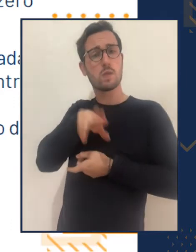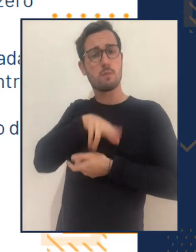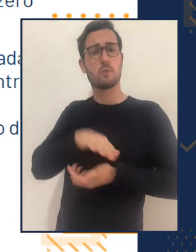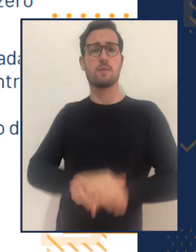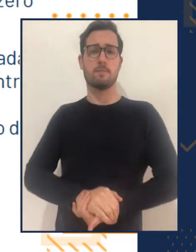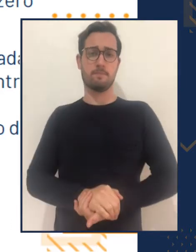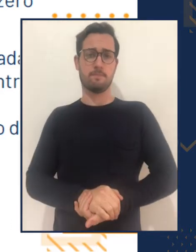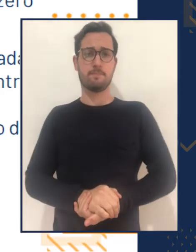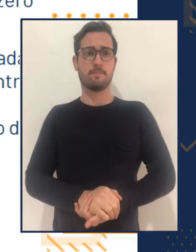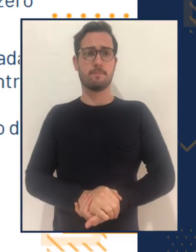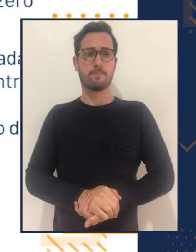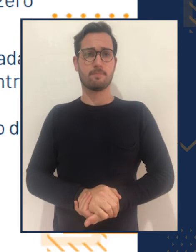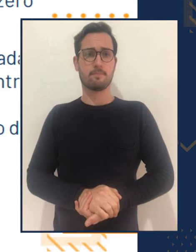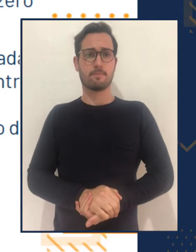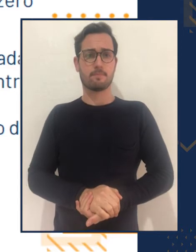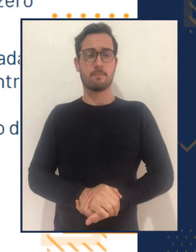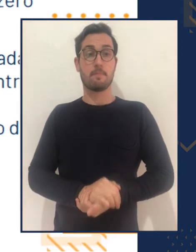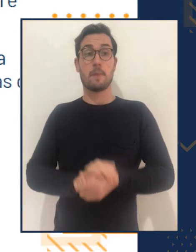amplamente utilizadas.